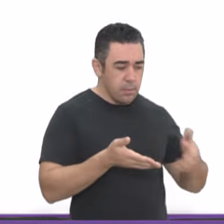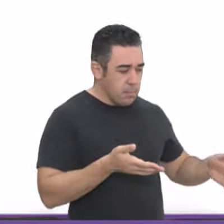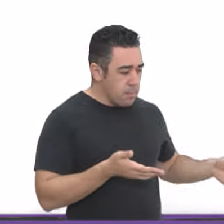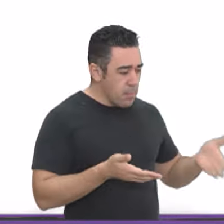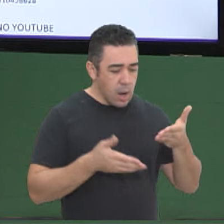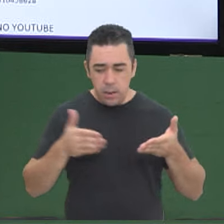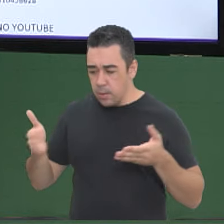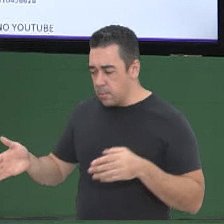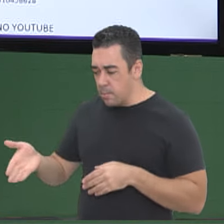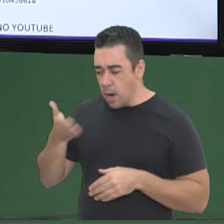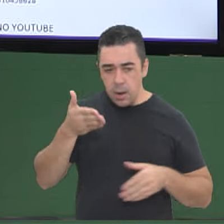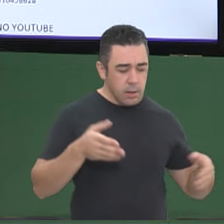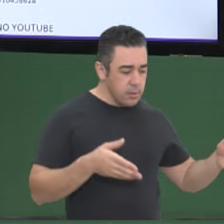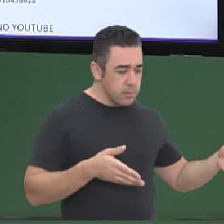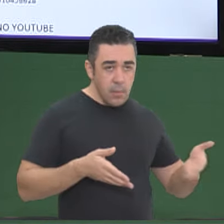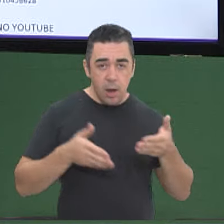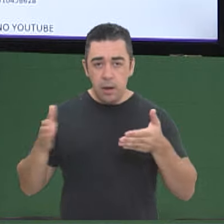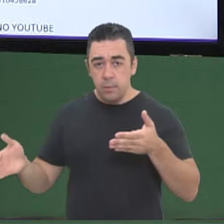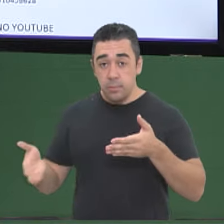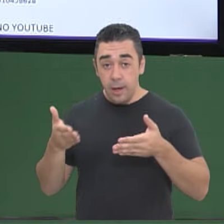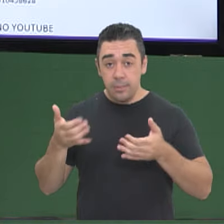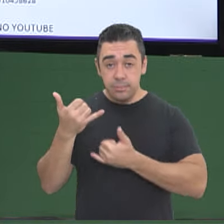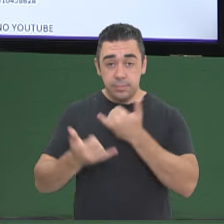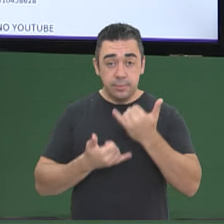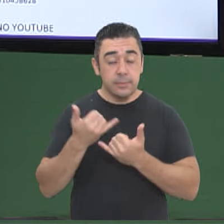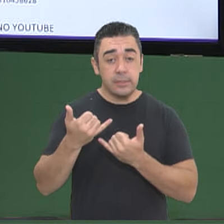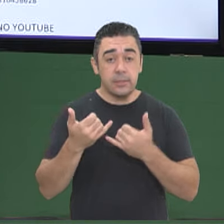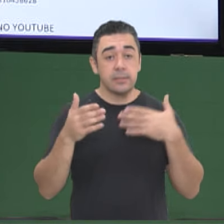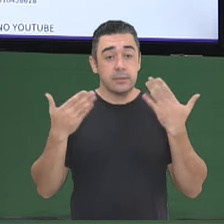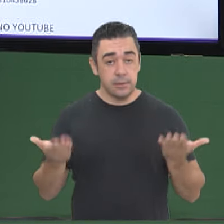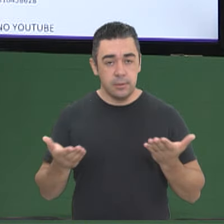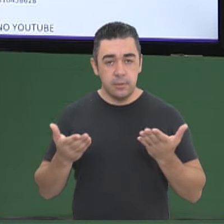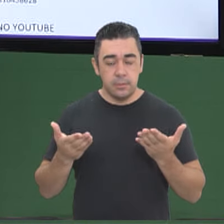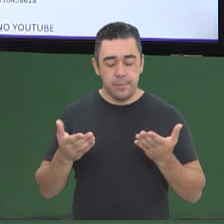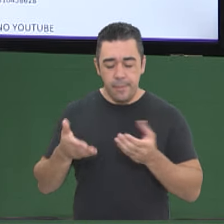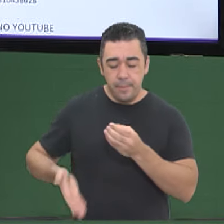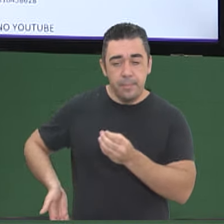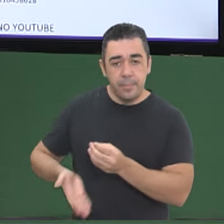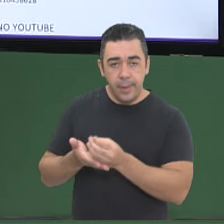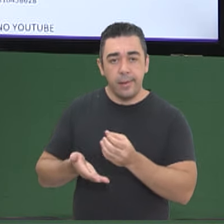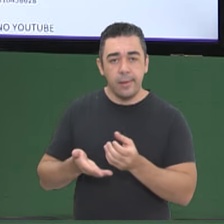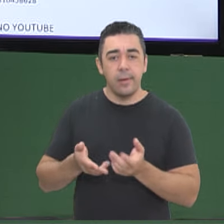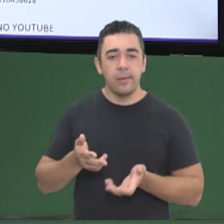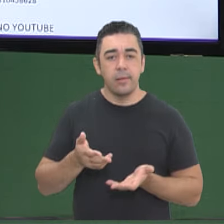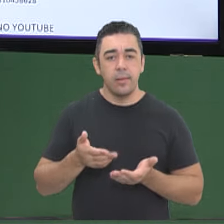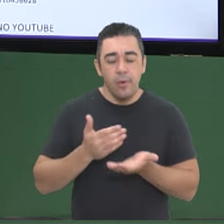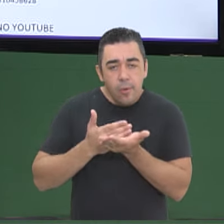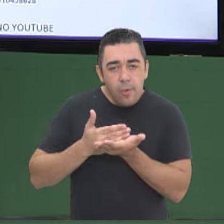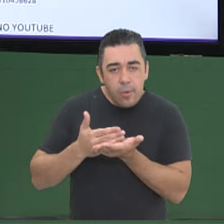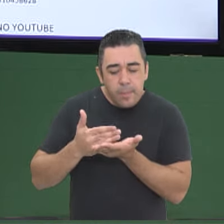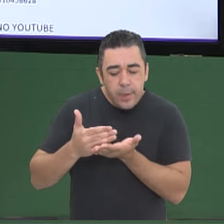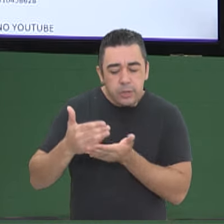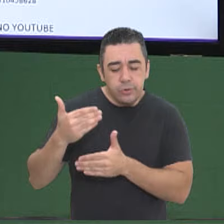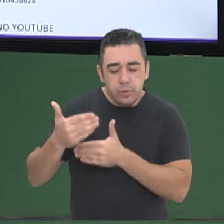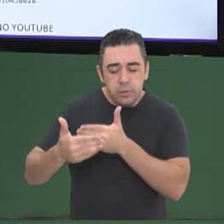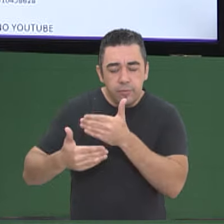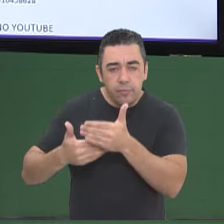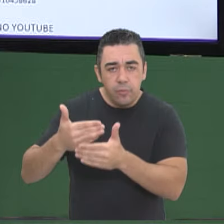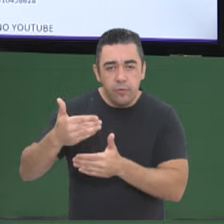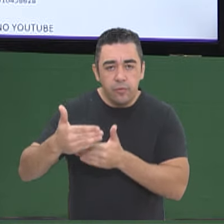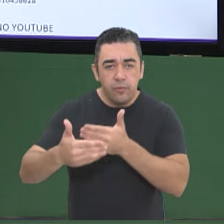si, né? Então, a partir desse instrumento, desse elemento, foi que ela foi se desenvolvendo, então